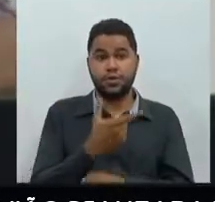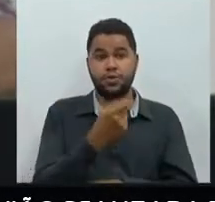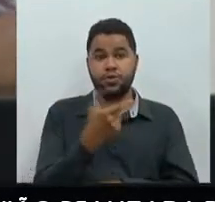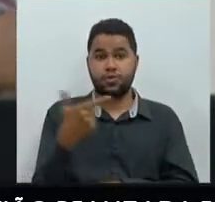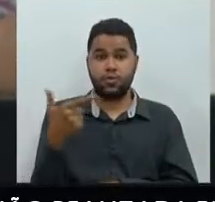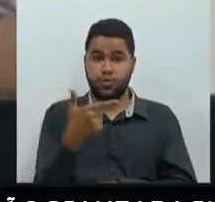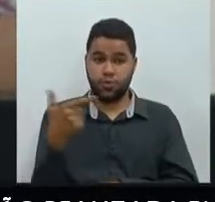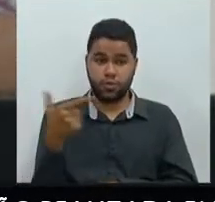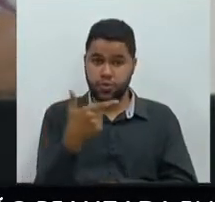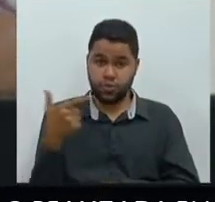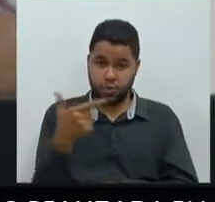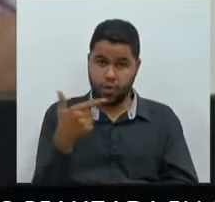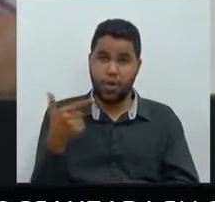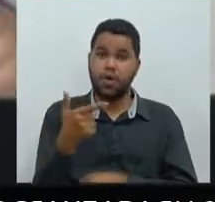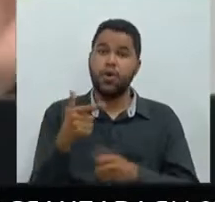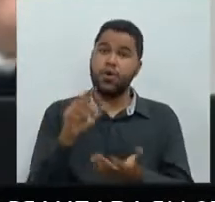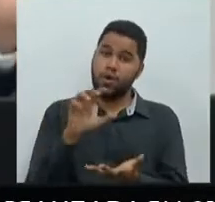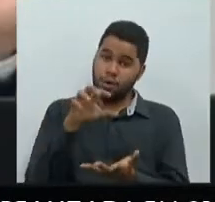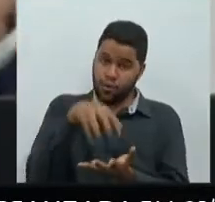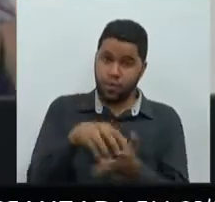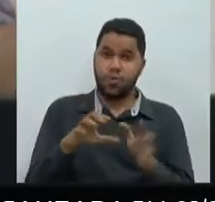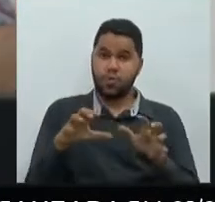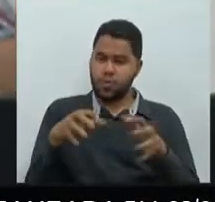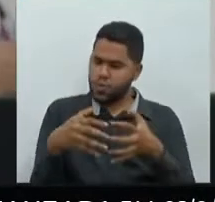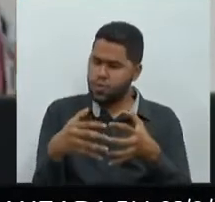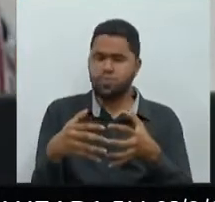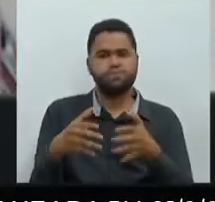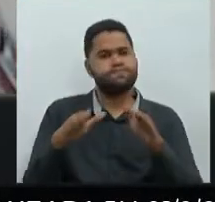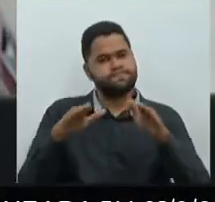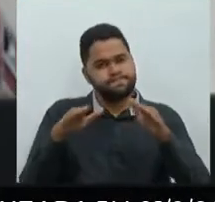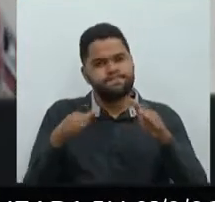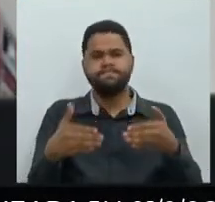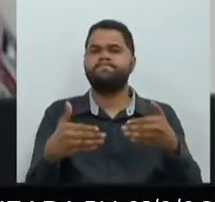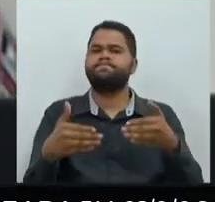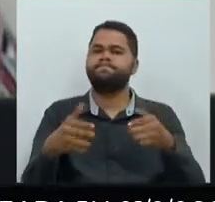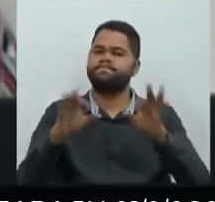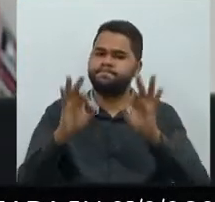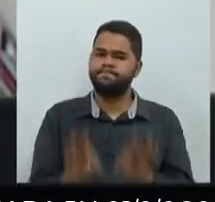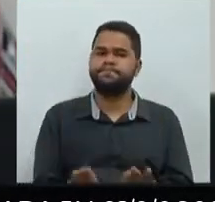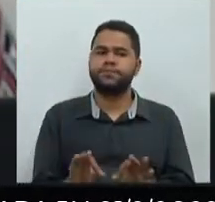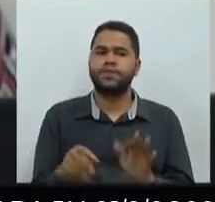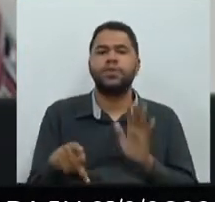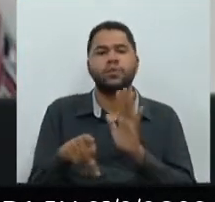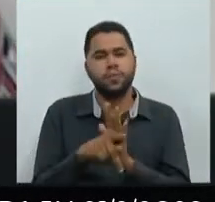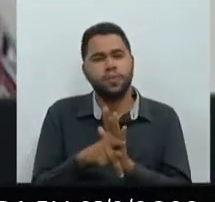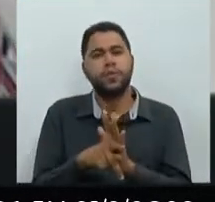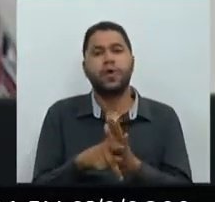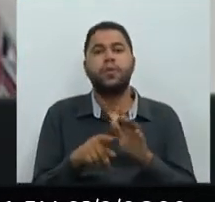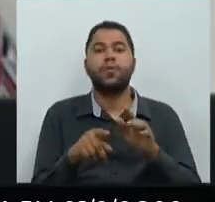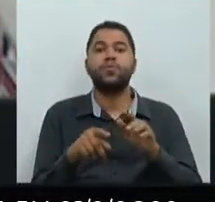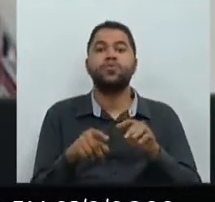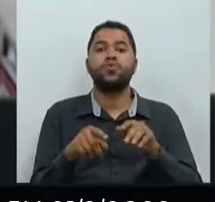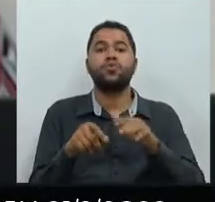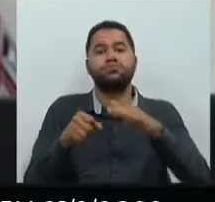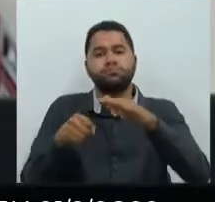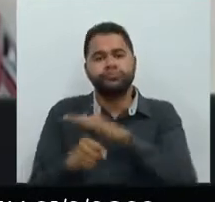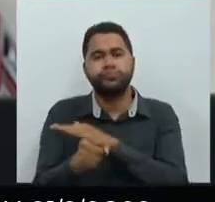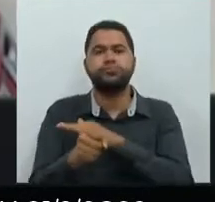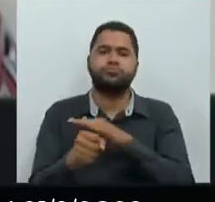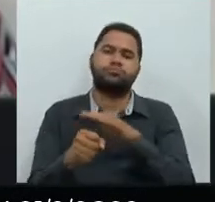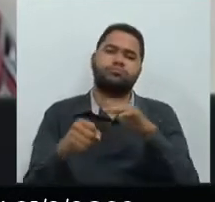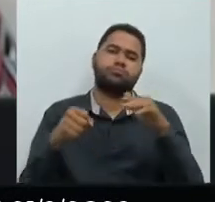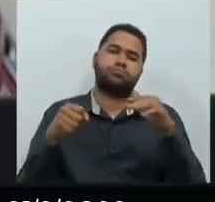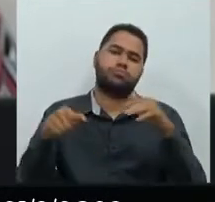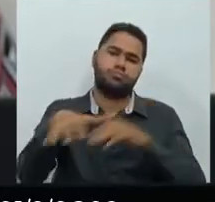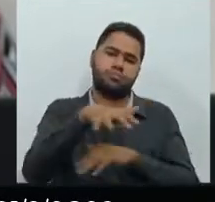2022, essa comissão terá um foco muito grande na questão do mercado de trabalho. Então, até o dia do